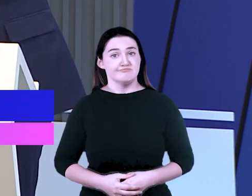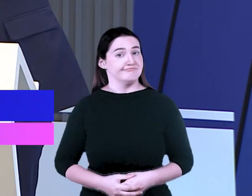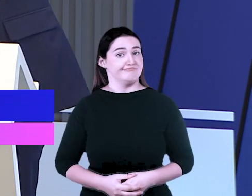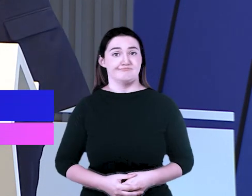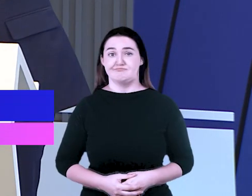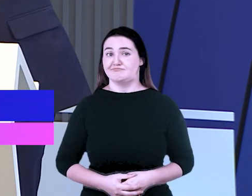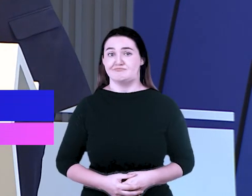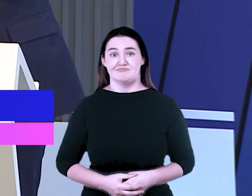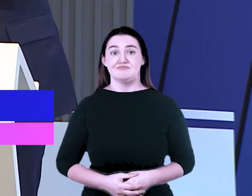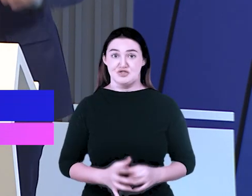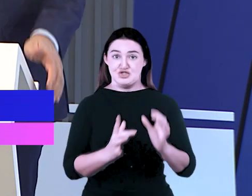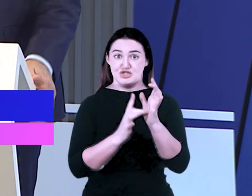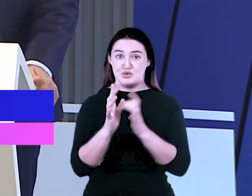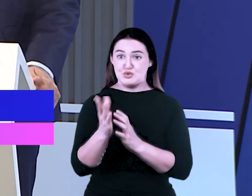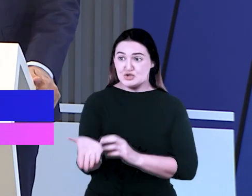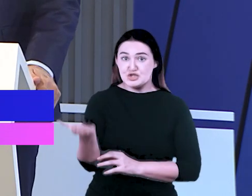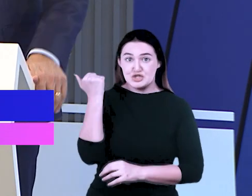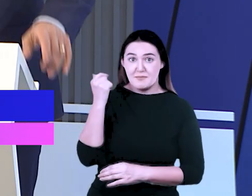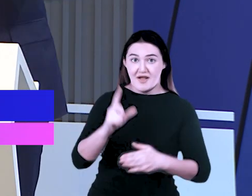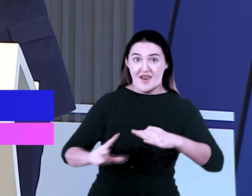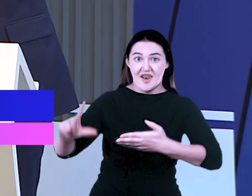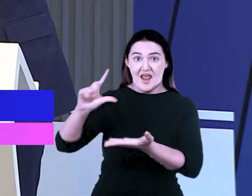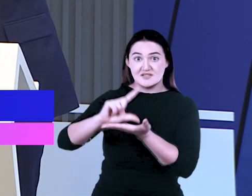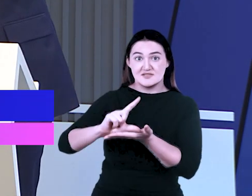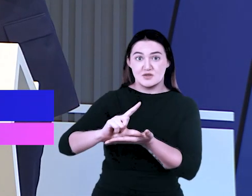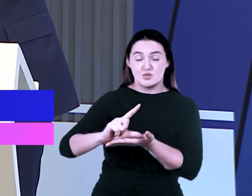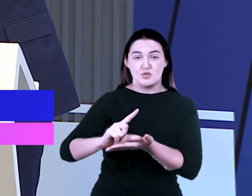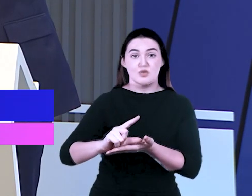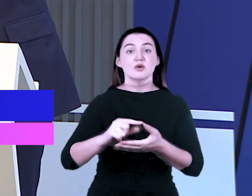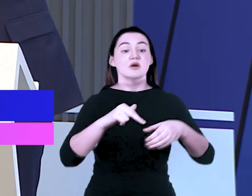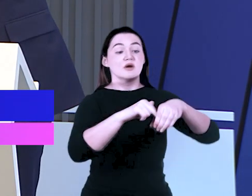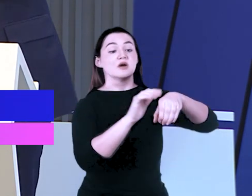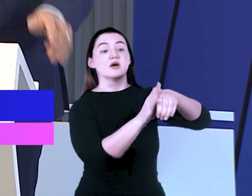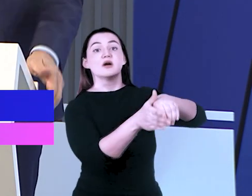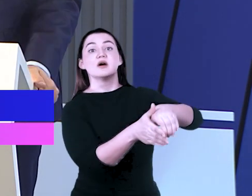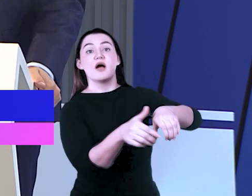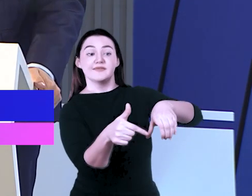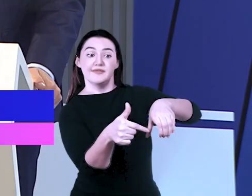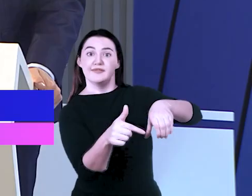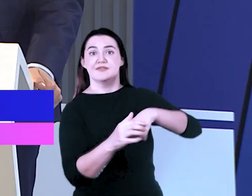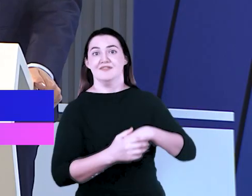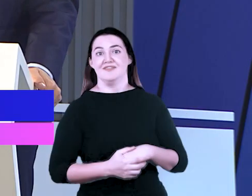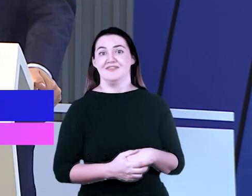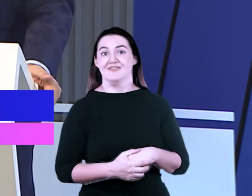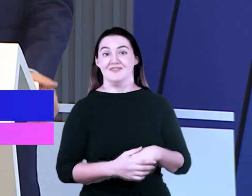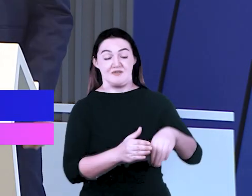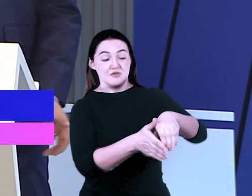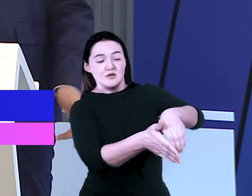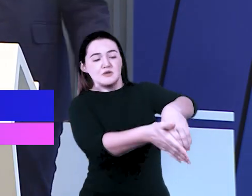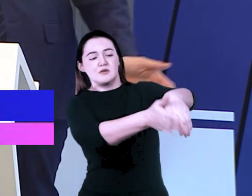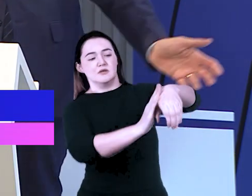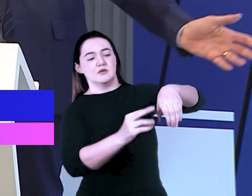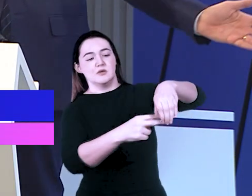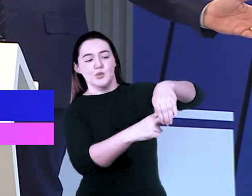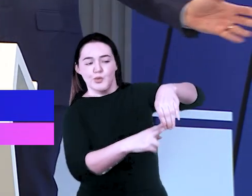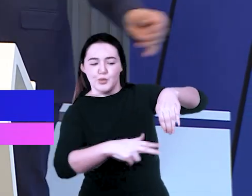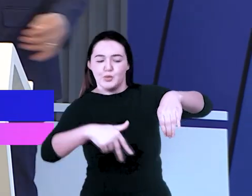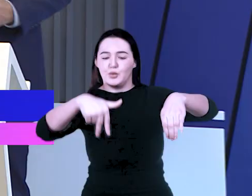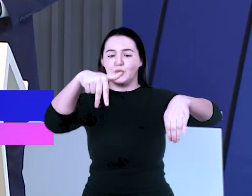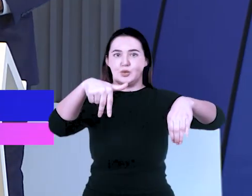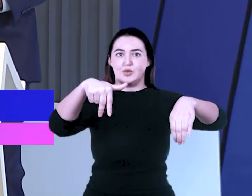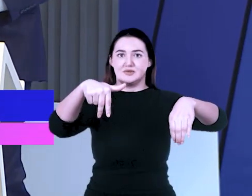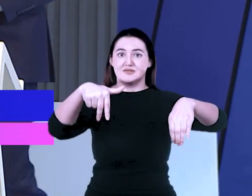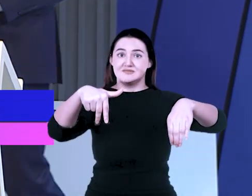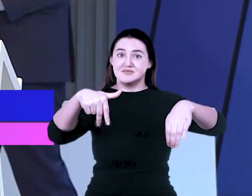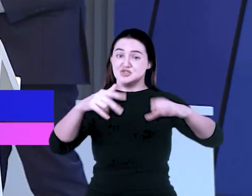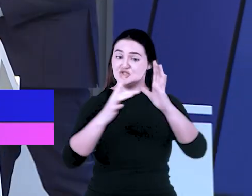chama, Lázaro, vem para fora, ele estava tirando Lázaro daquele lugar que ele estava. Porque é a